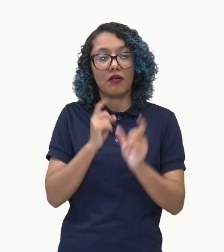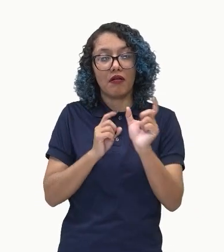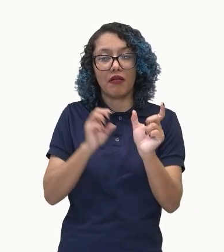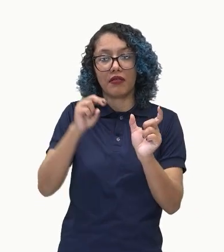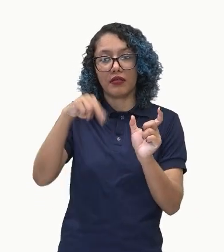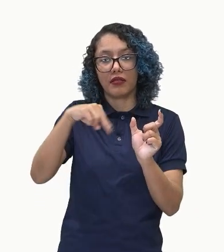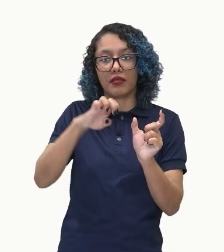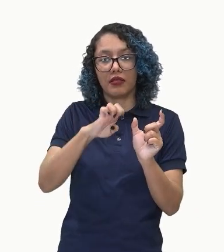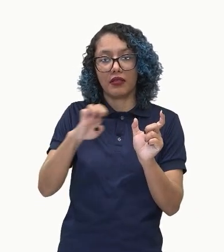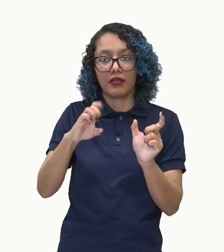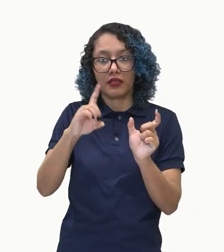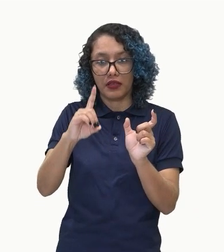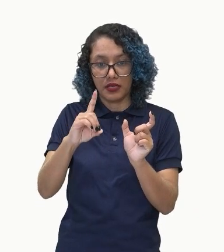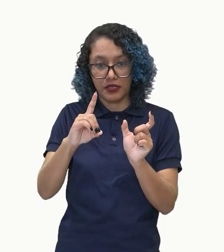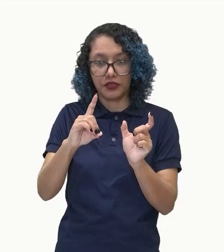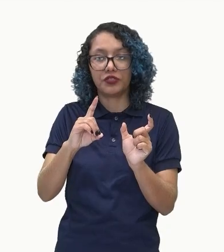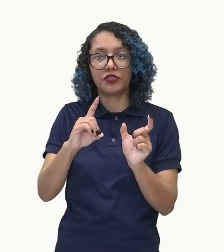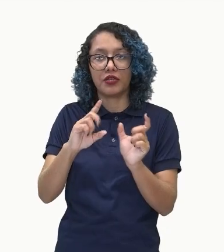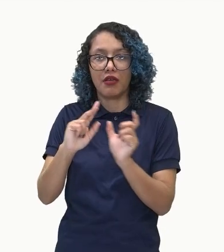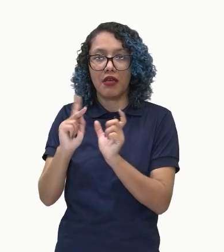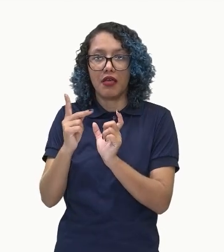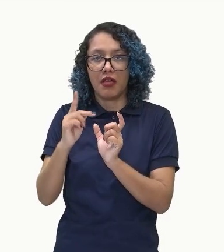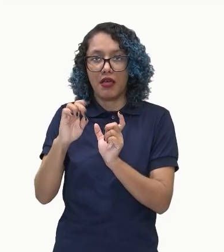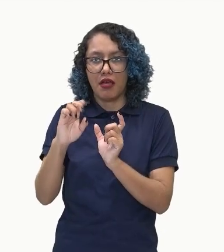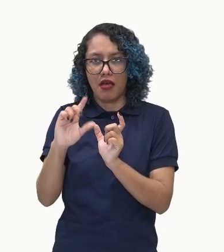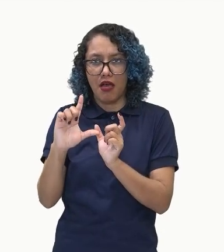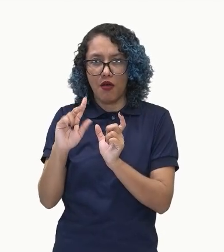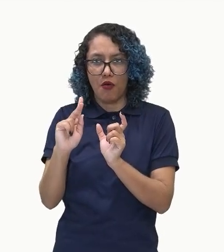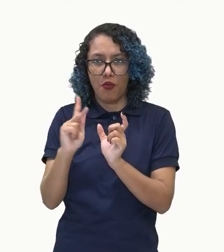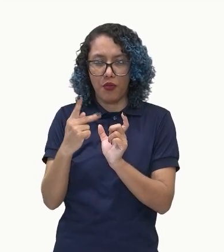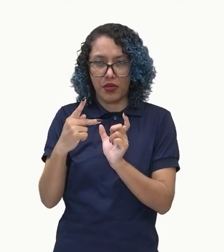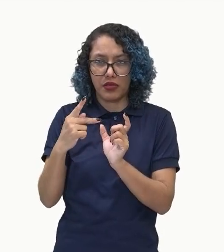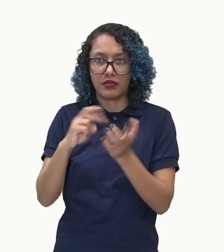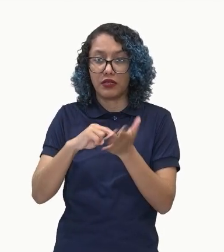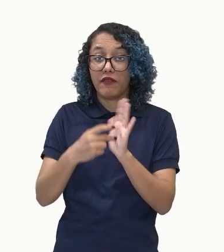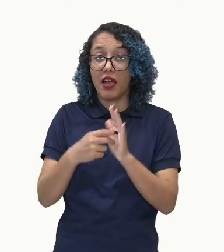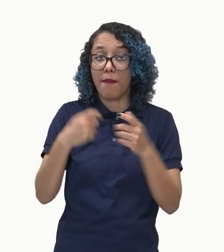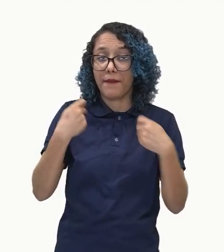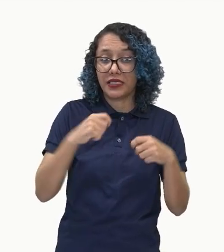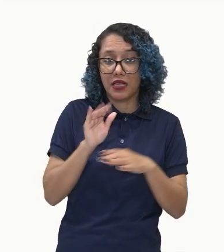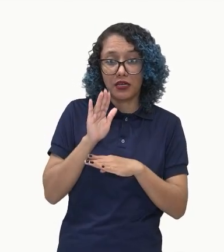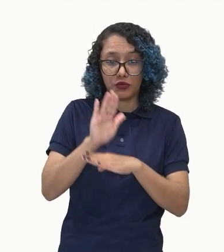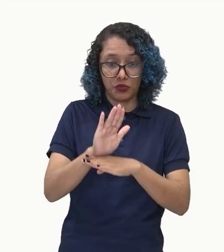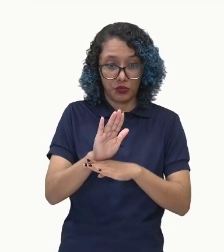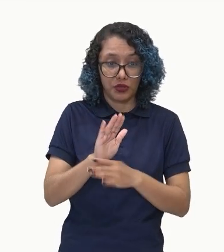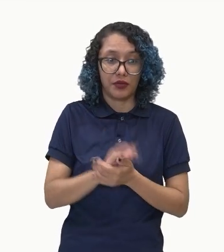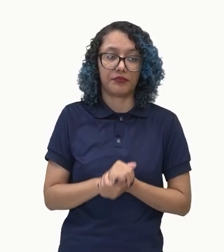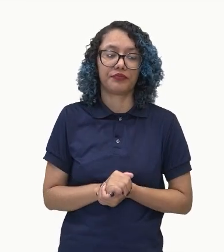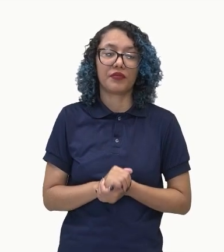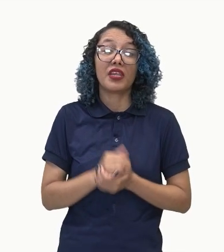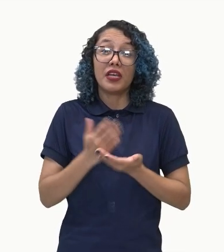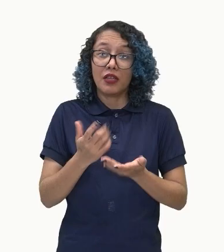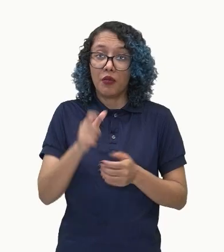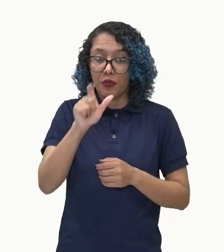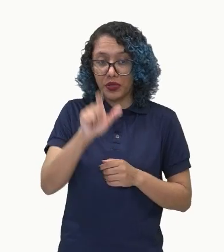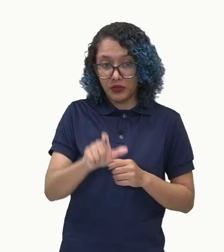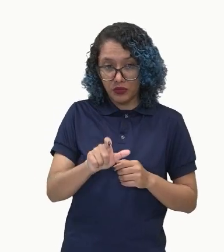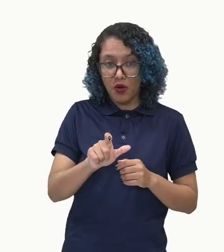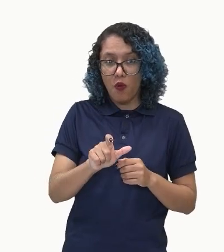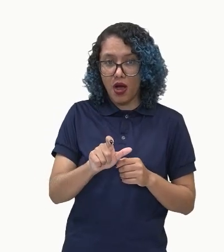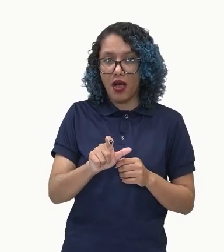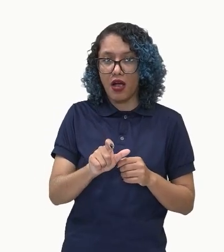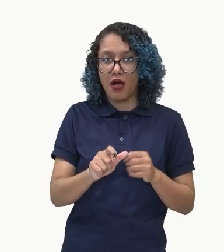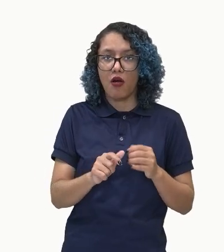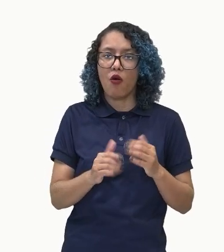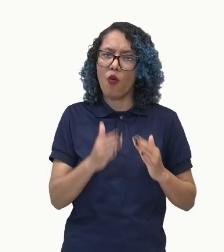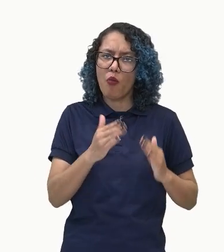de ajuda. They need help. Eles precisam de ajuda. A robot trainer, então, um treinador de robô, é